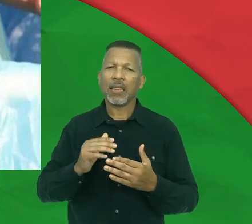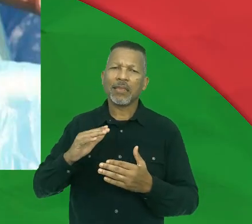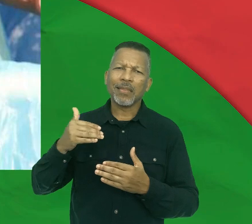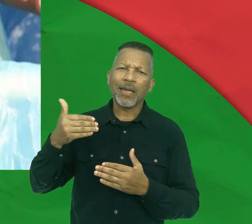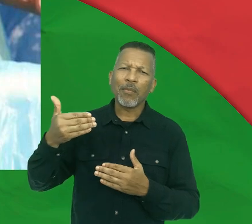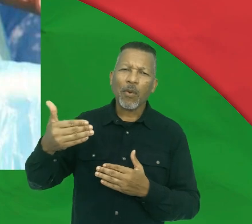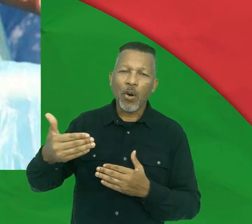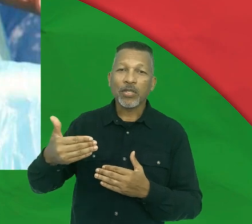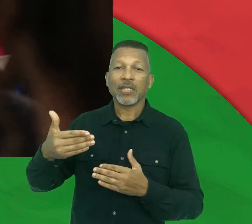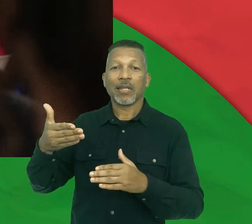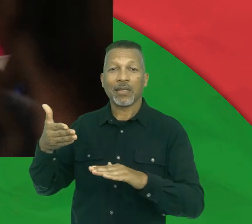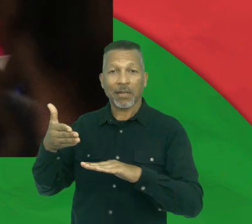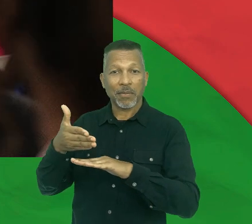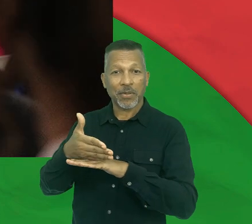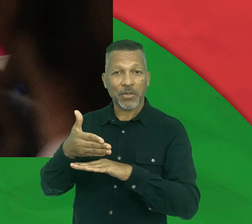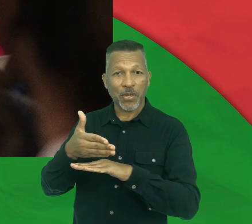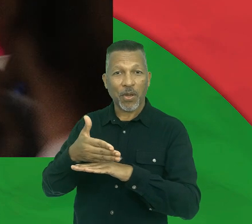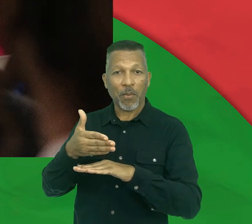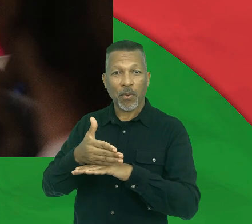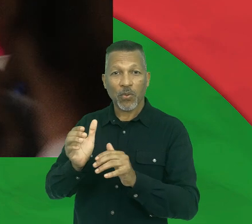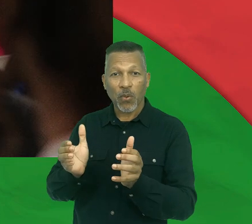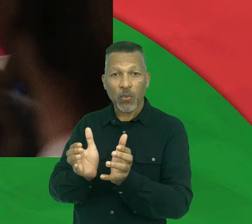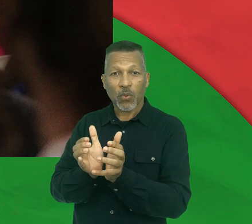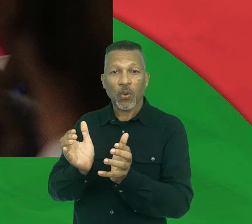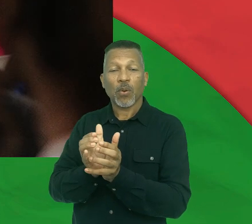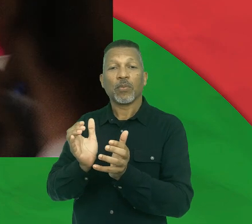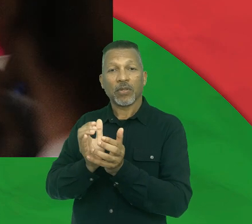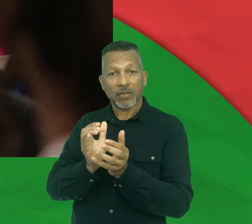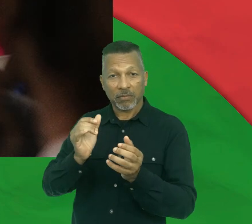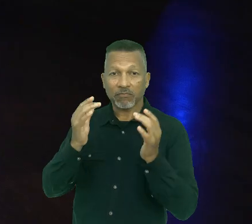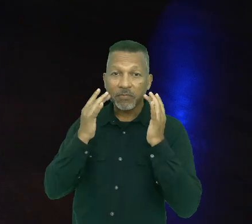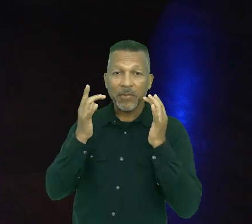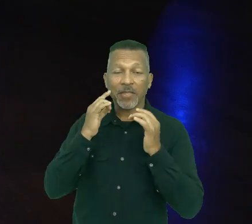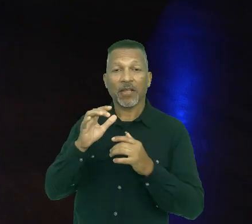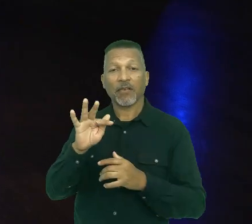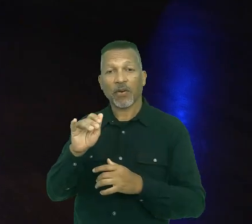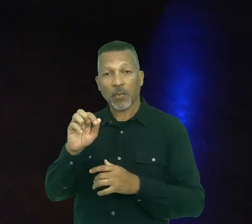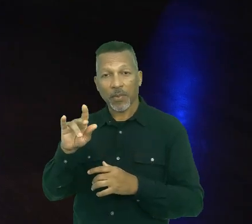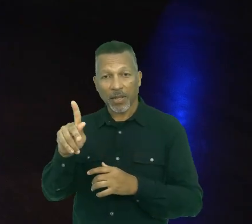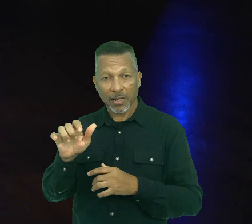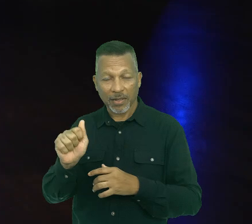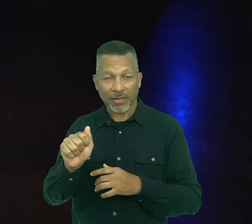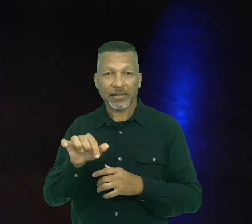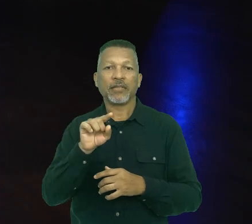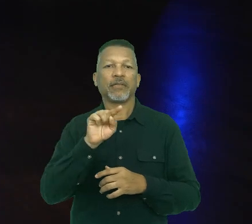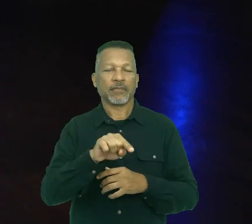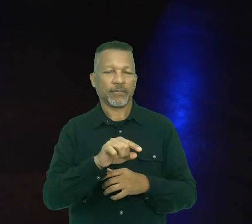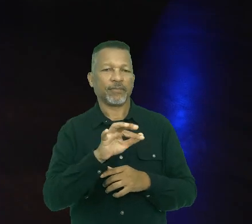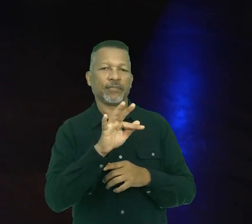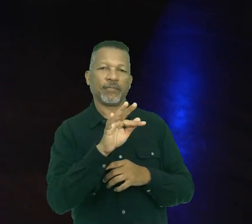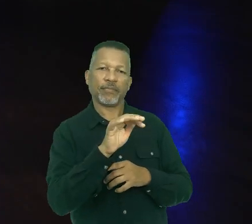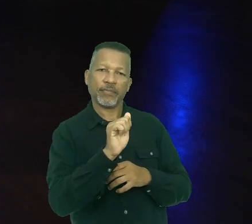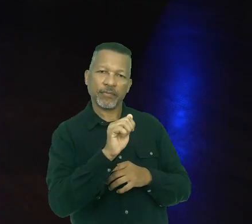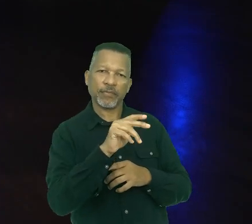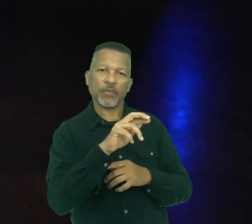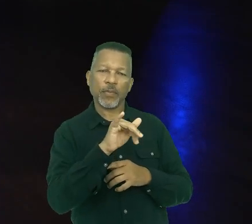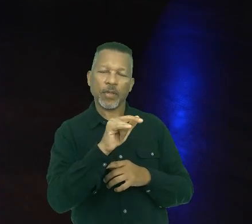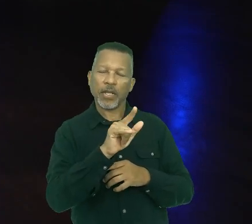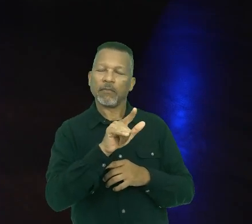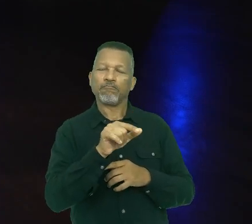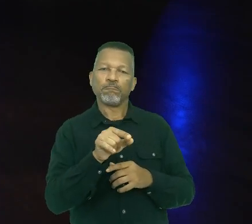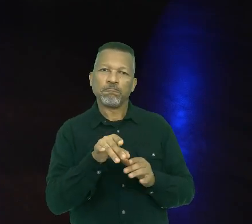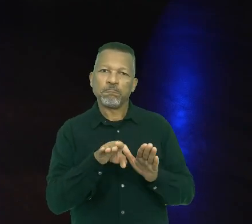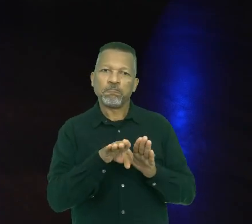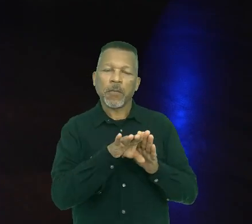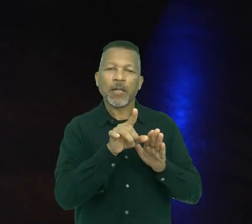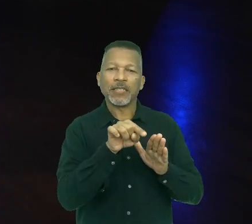ela passou a fazer parte do grupo de teatro Farroupilha. Então, Farroupilha, ele chega na minha vida de